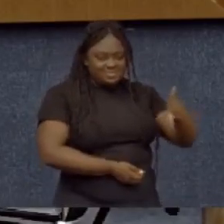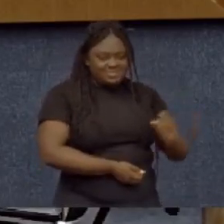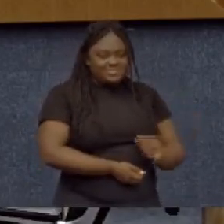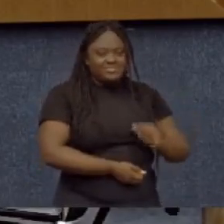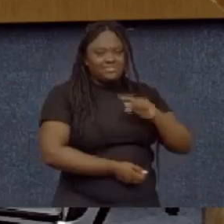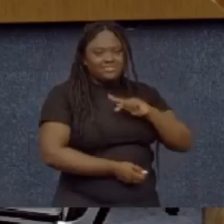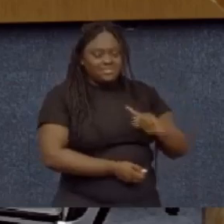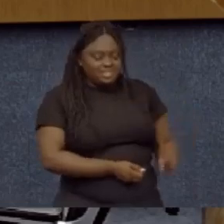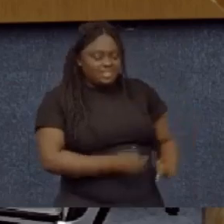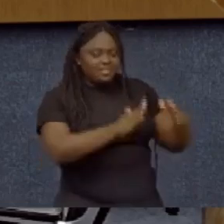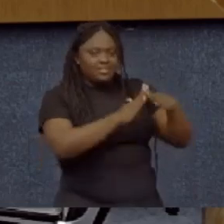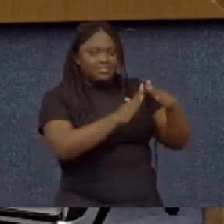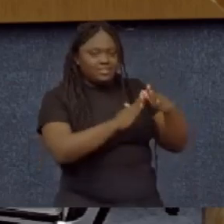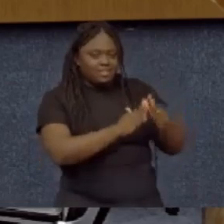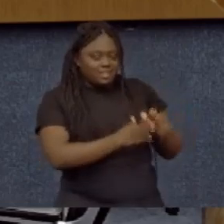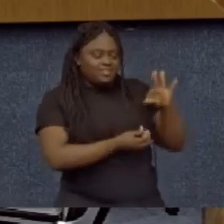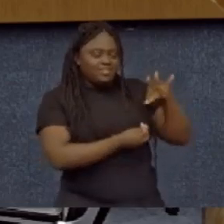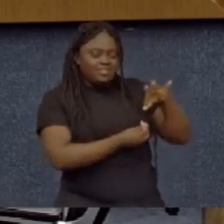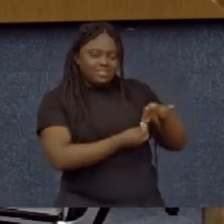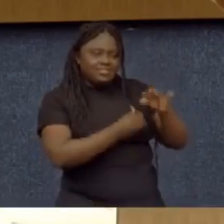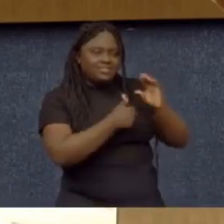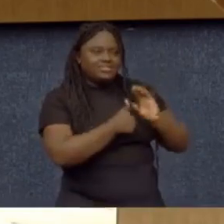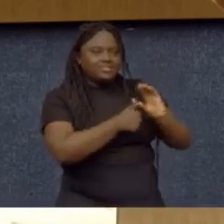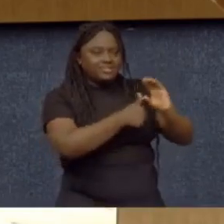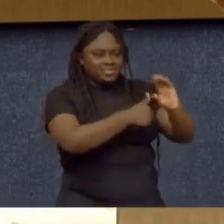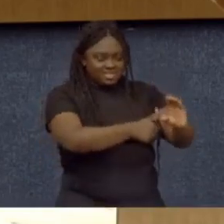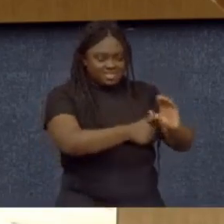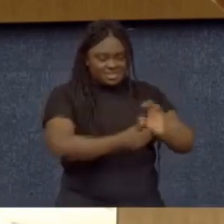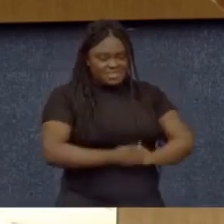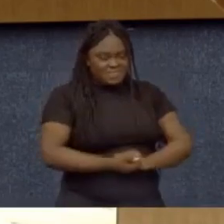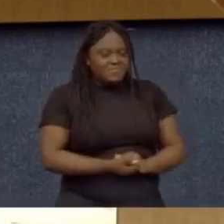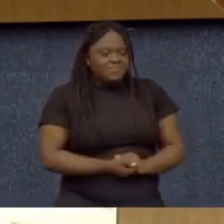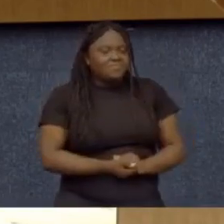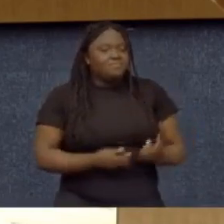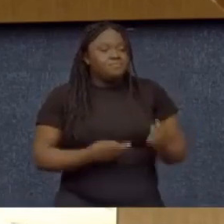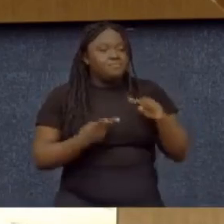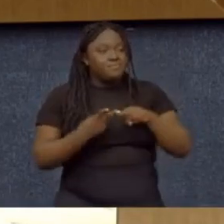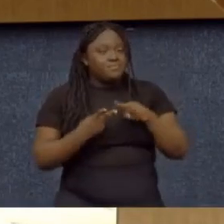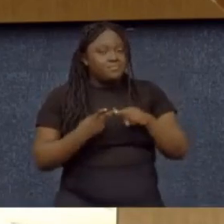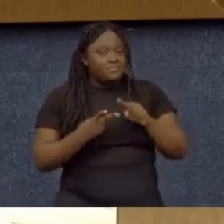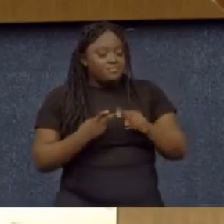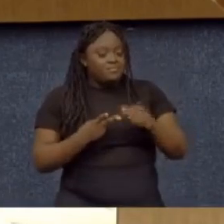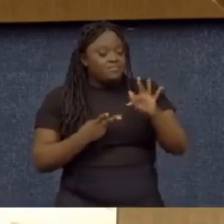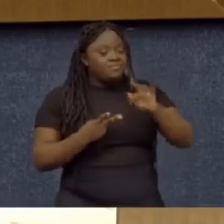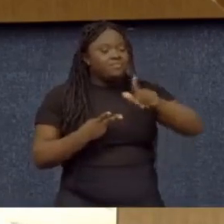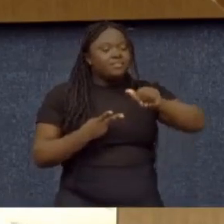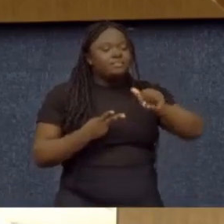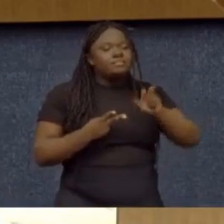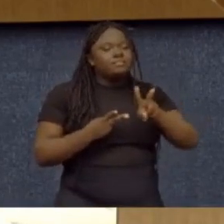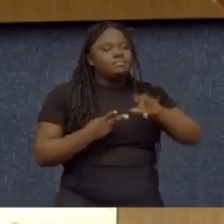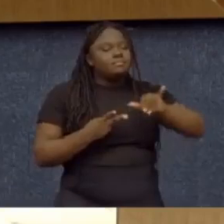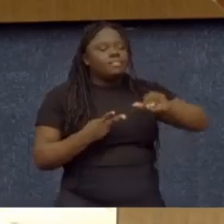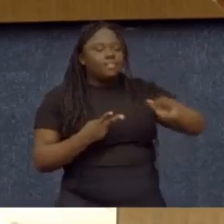presidente da Casa Espírita Cristã, Santo Agostinho, procurador do Estado de Minas Gerais. Flávia,